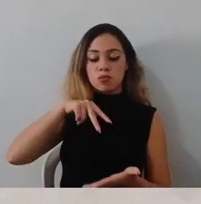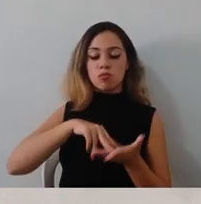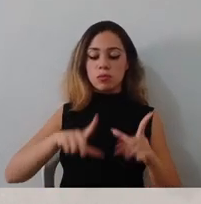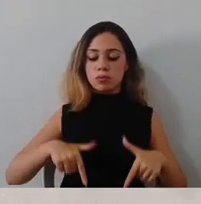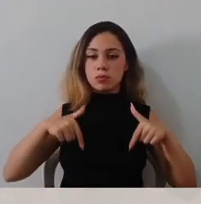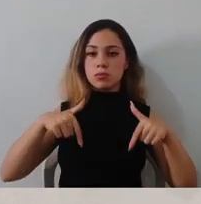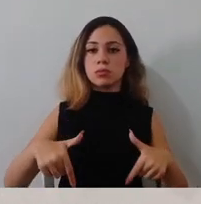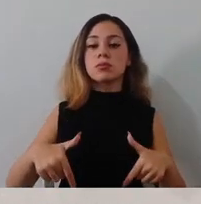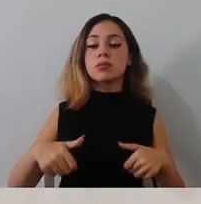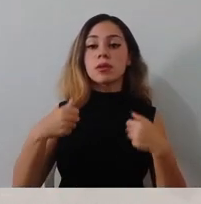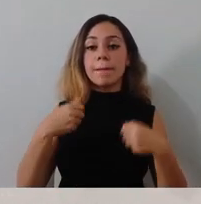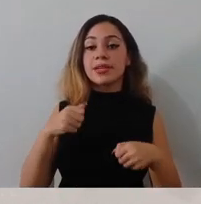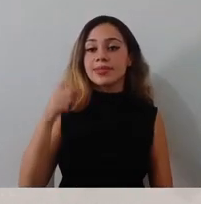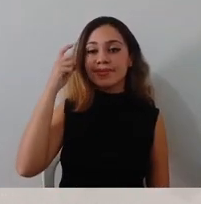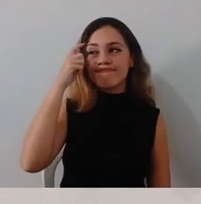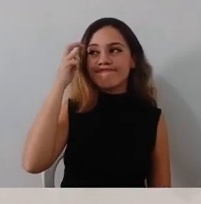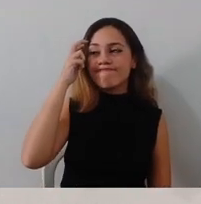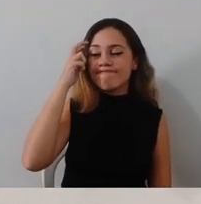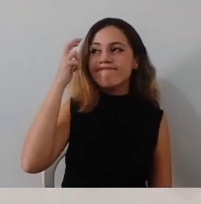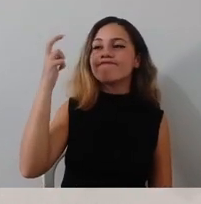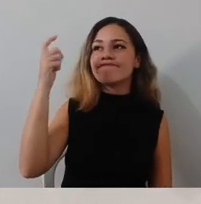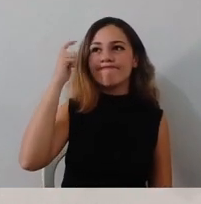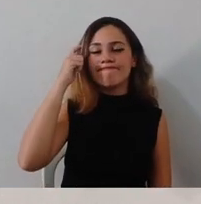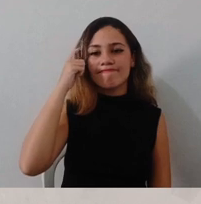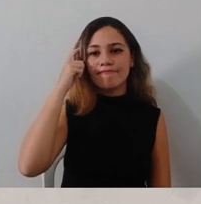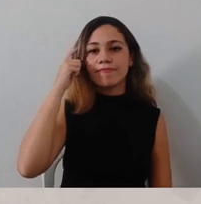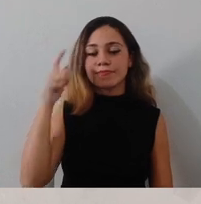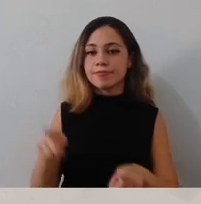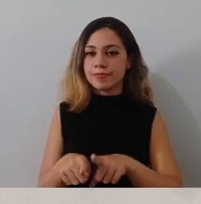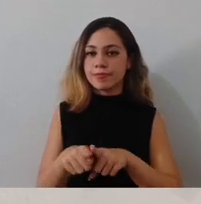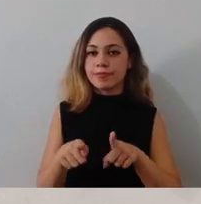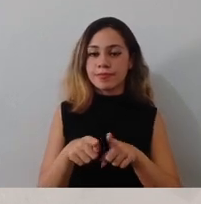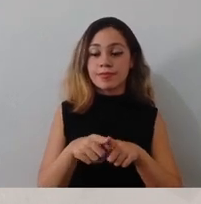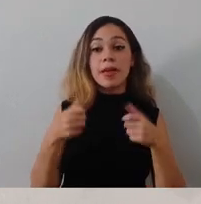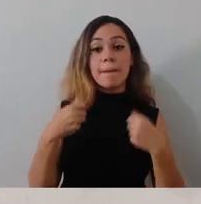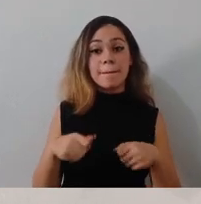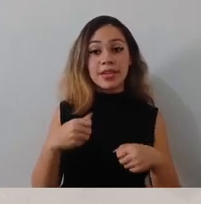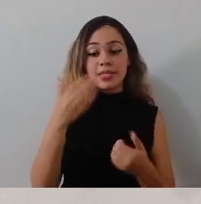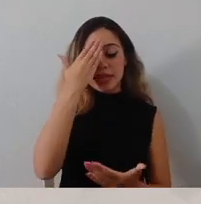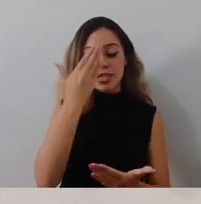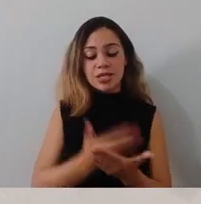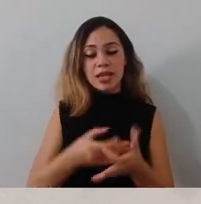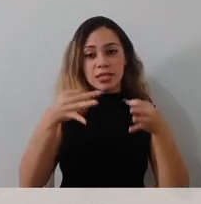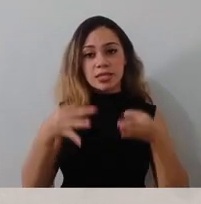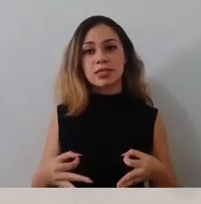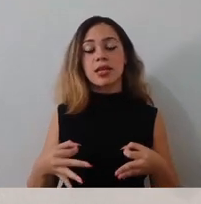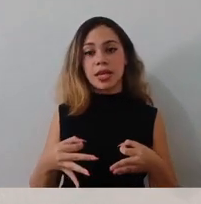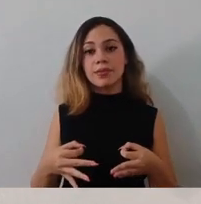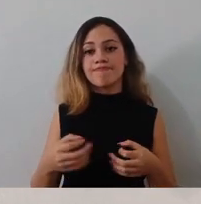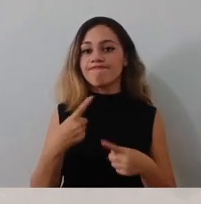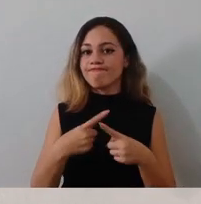qualquer função, elas tenham essa consciência, né? Ninguém ali está indo ali sem saber o que